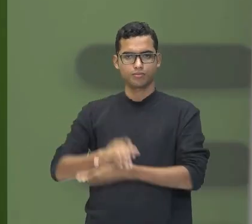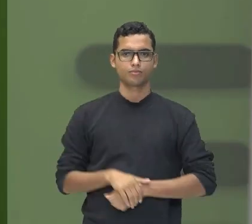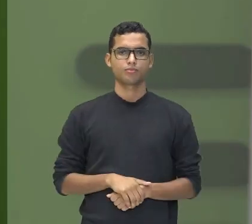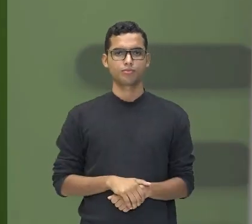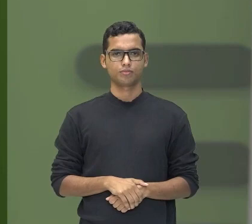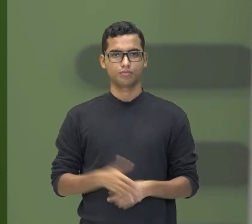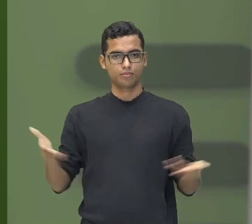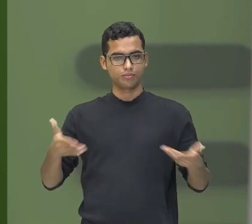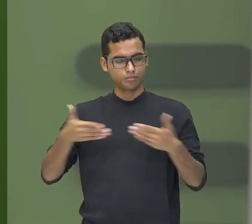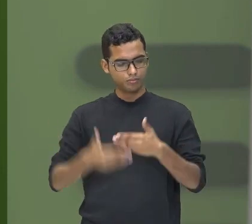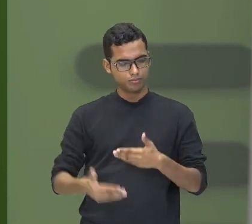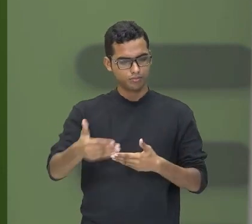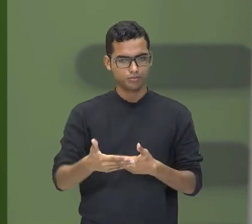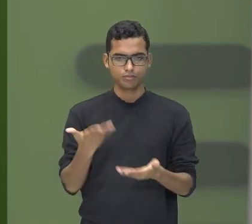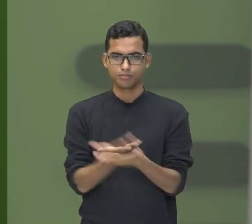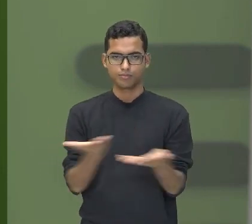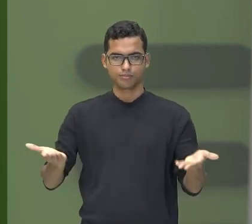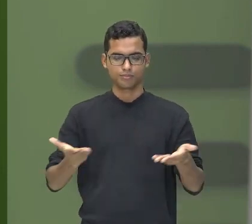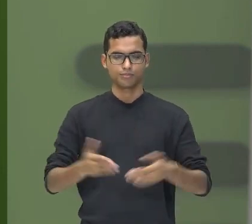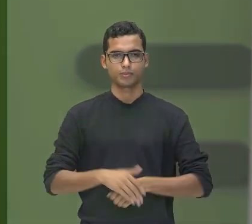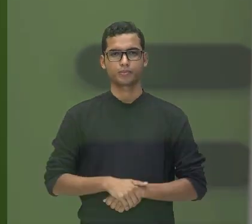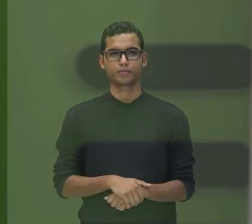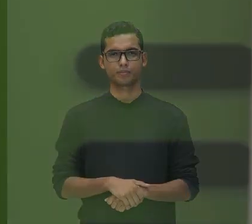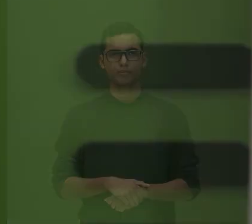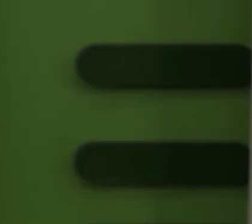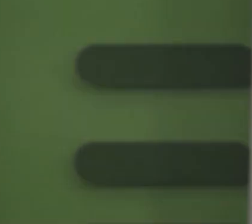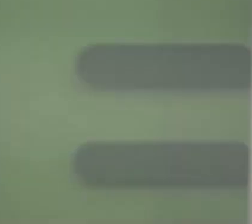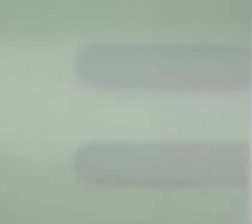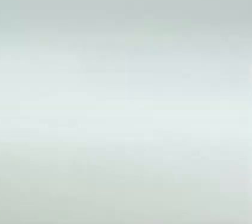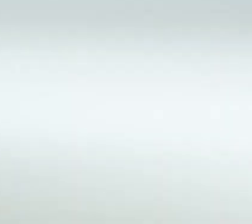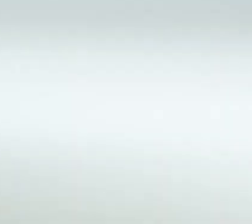E agora, vamos à nossa aula.